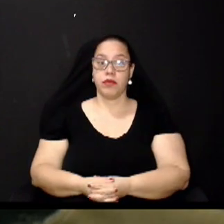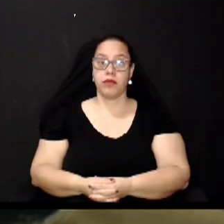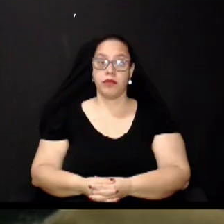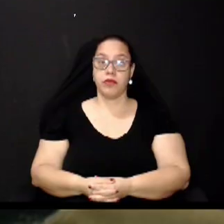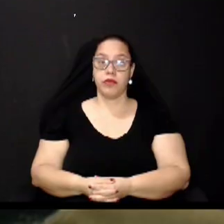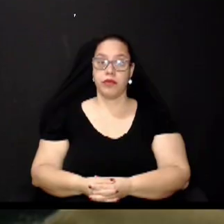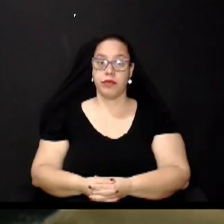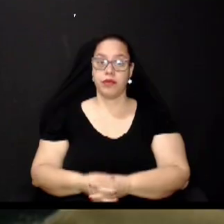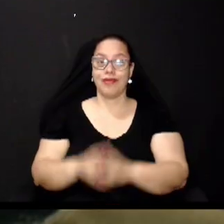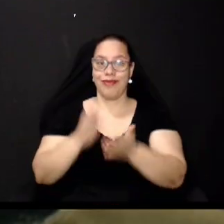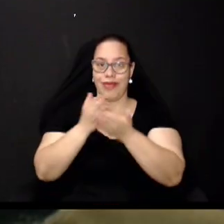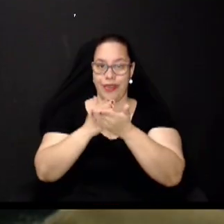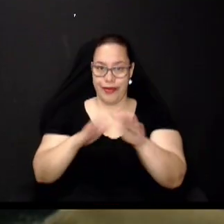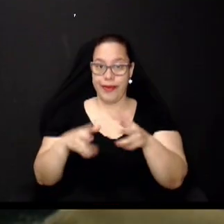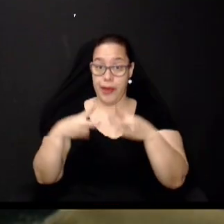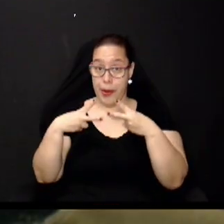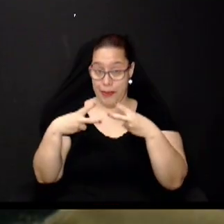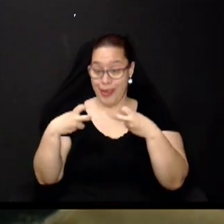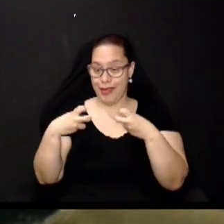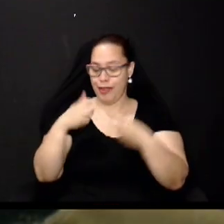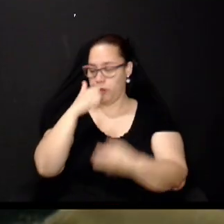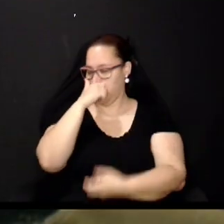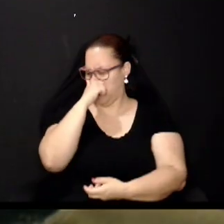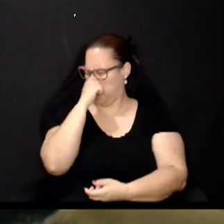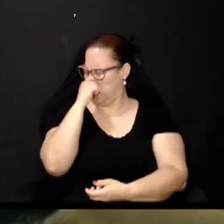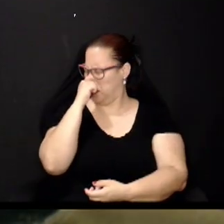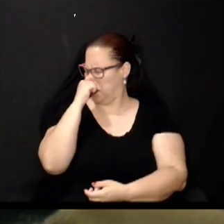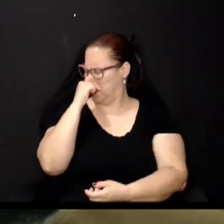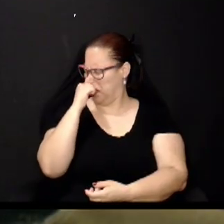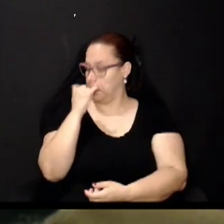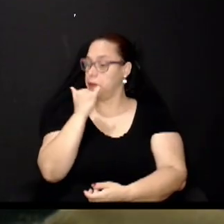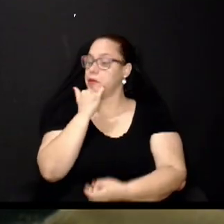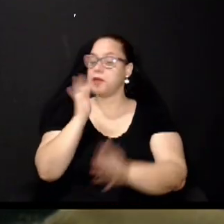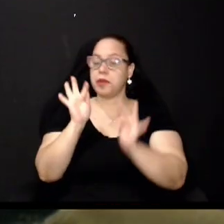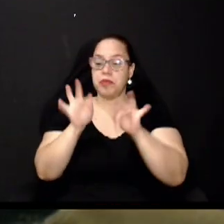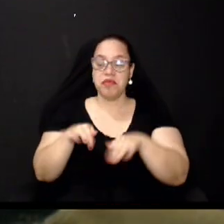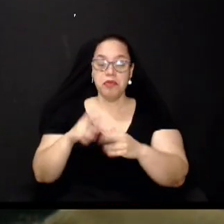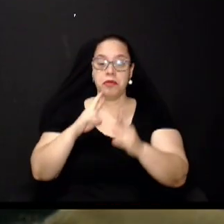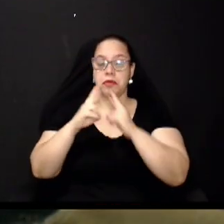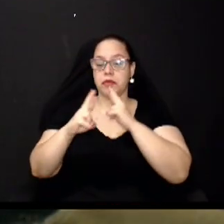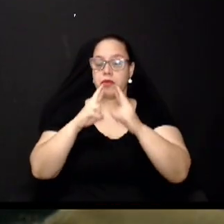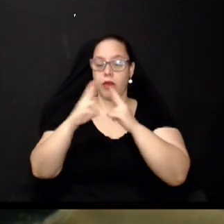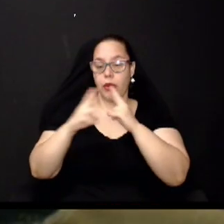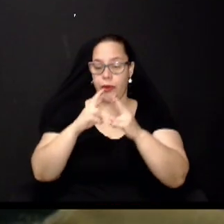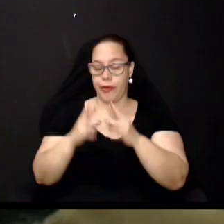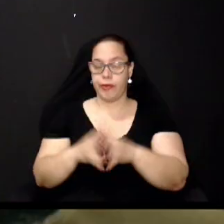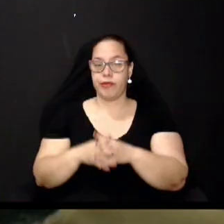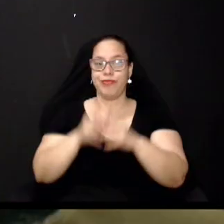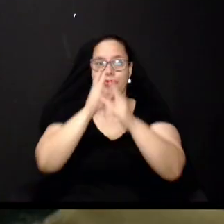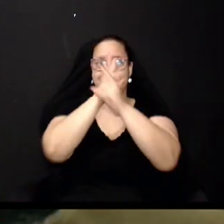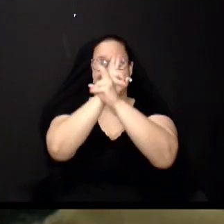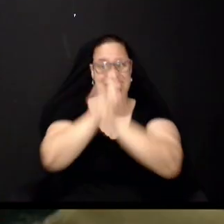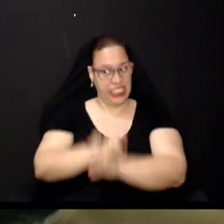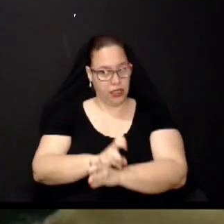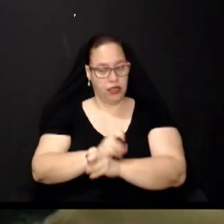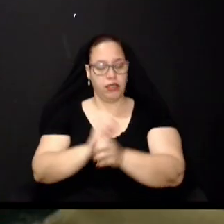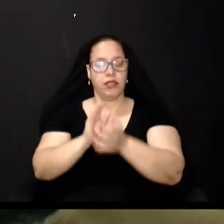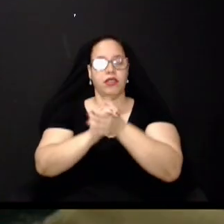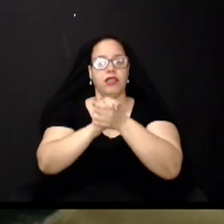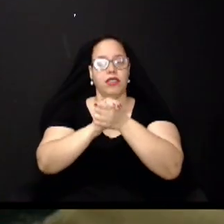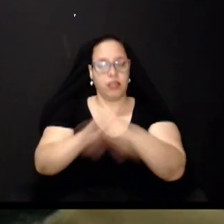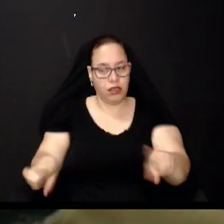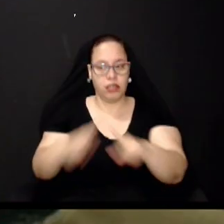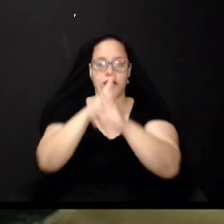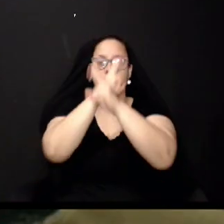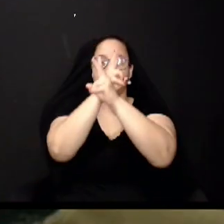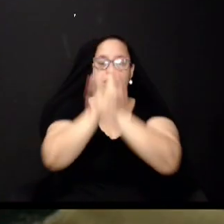término, percebeu, né? Estamos falando de o fim de um relacionamento, né, tóxico, uma separação tóxica e a mulher